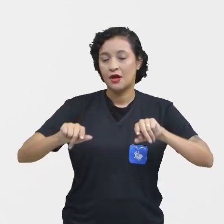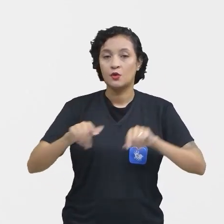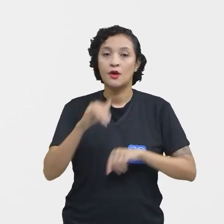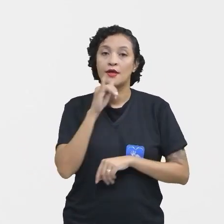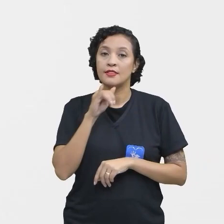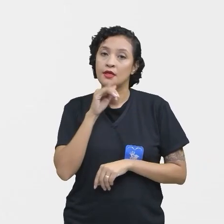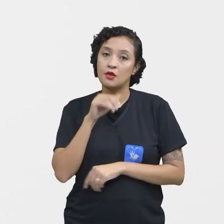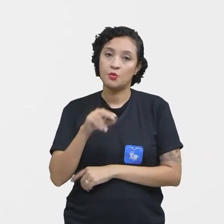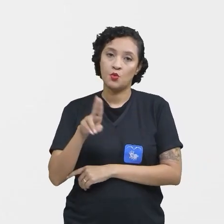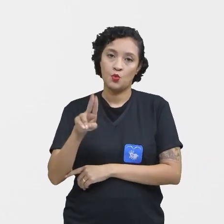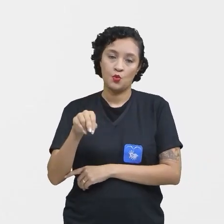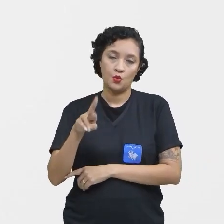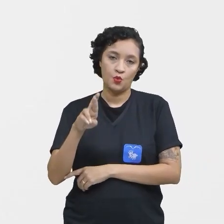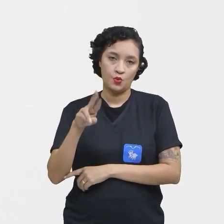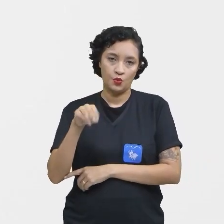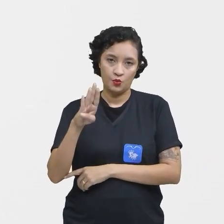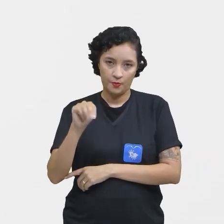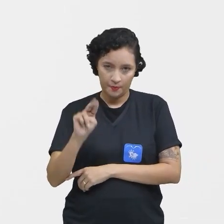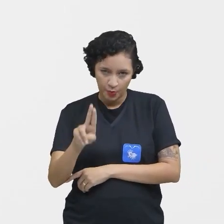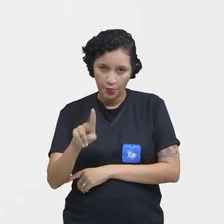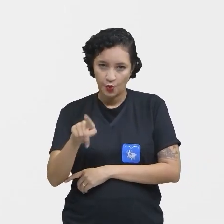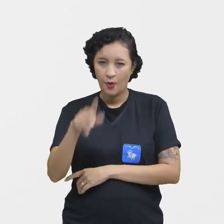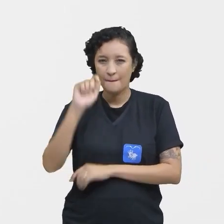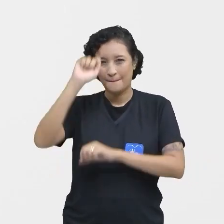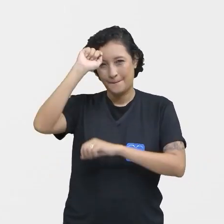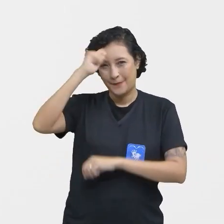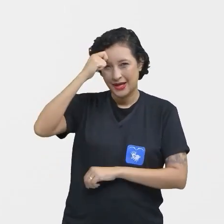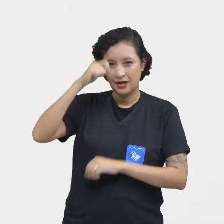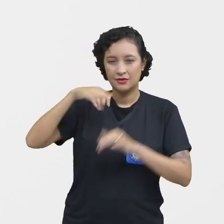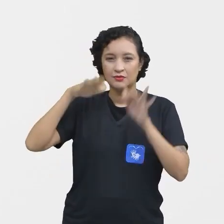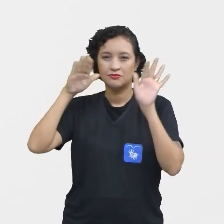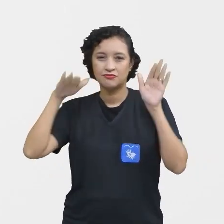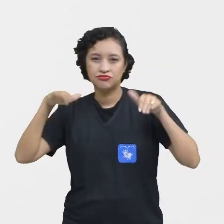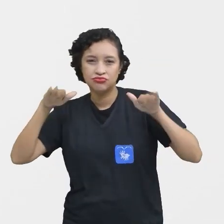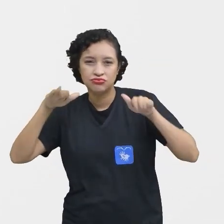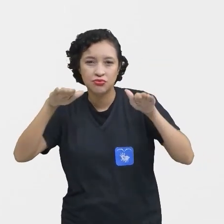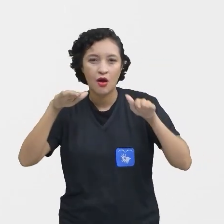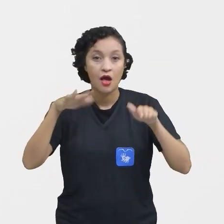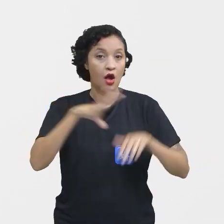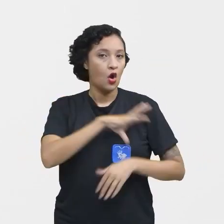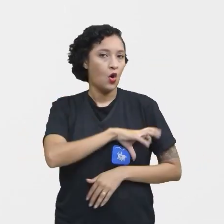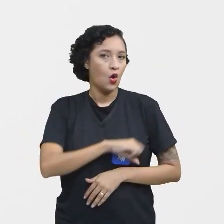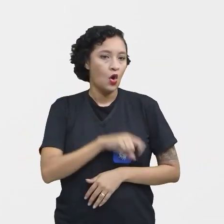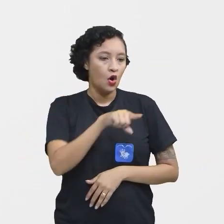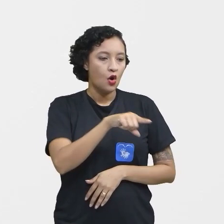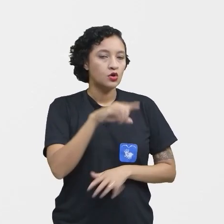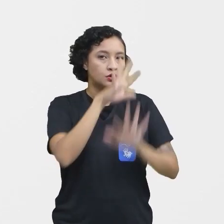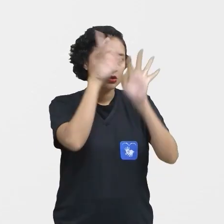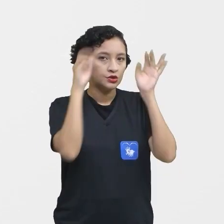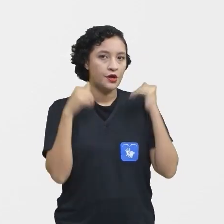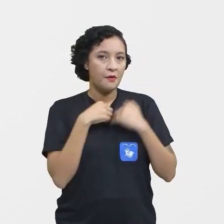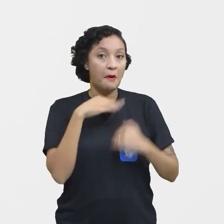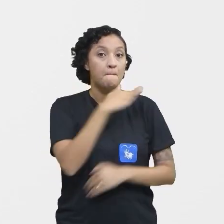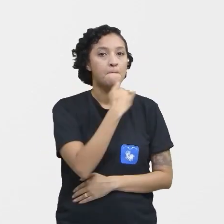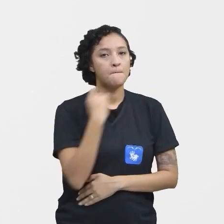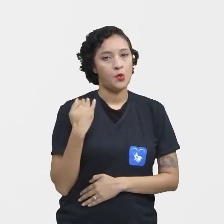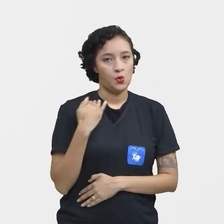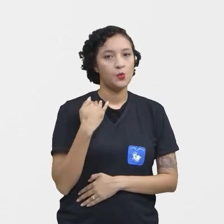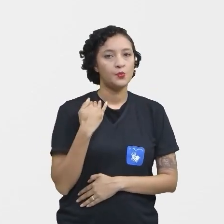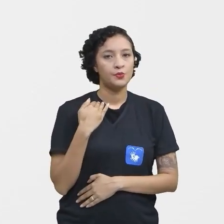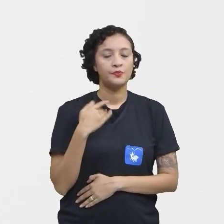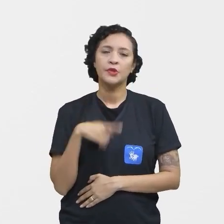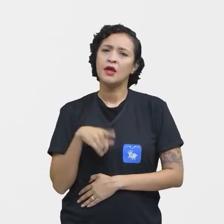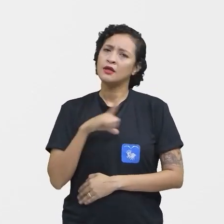alimentam basicamente de carcaças de grandes animais mortos. Então, as aves, elas possuem